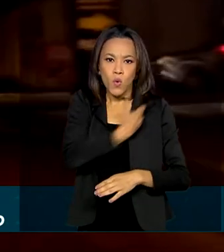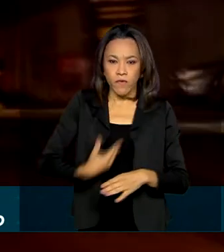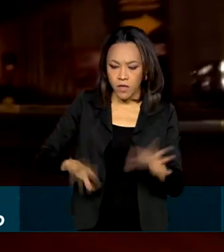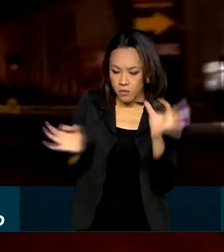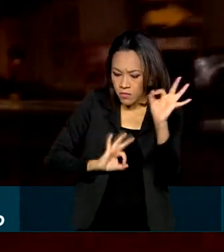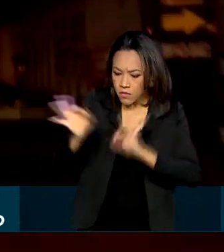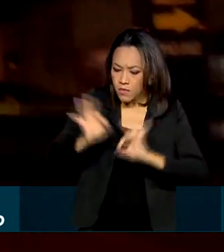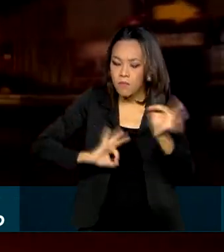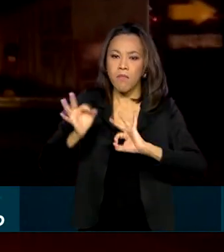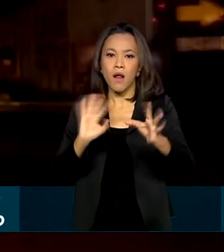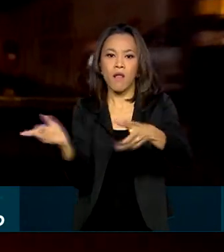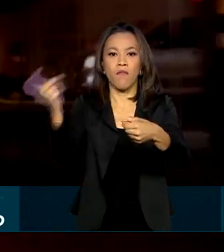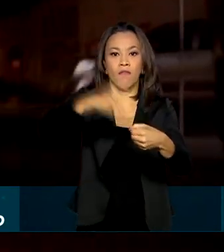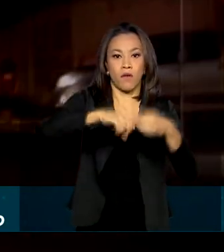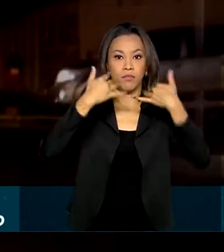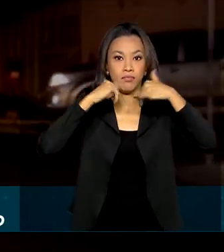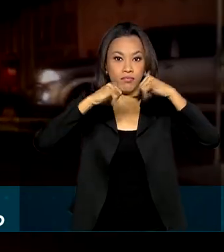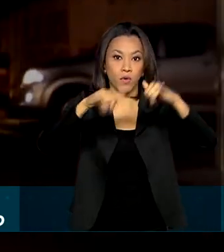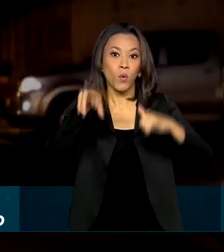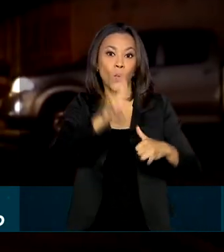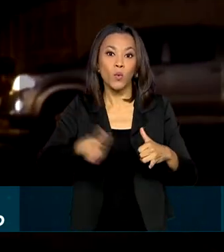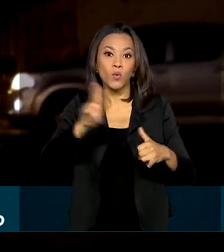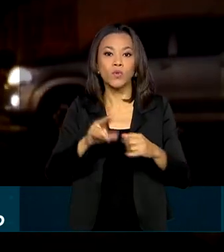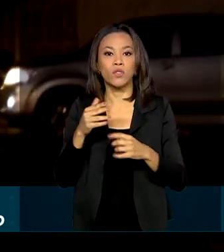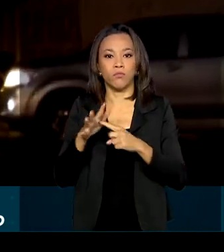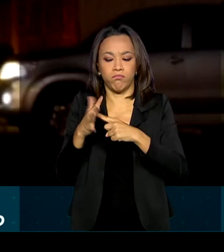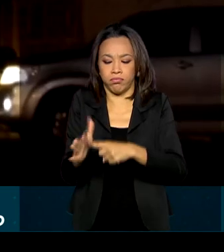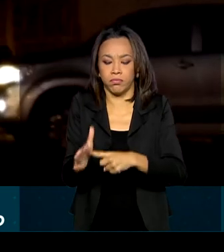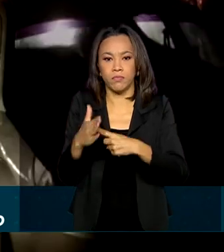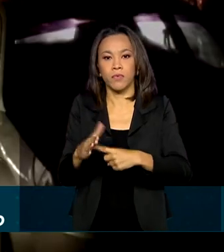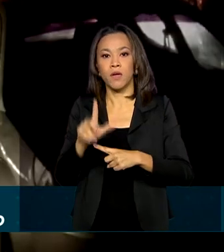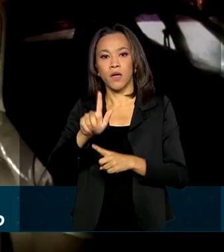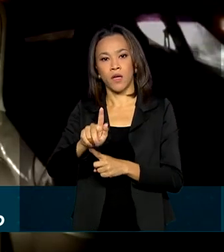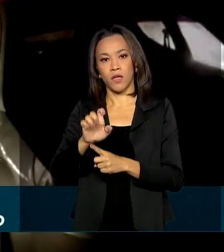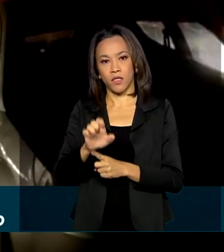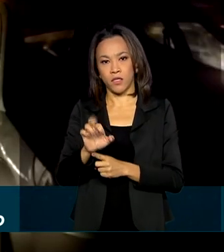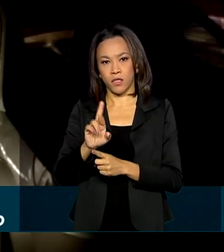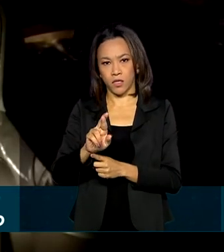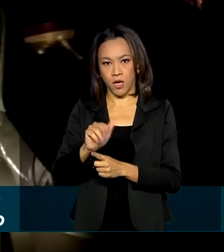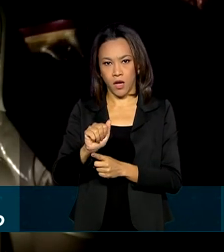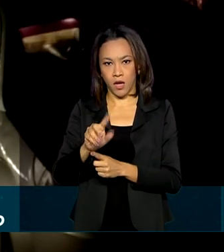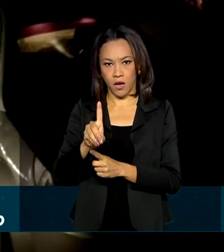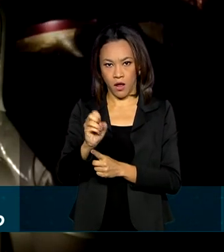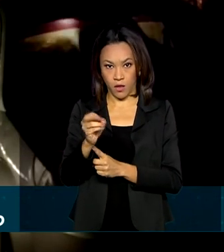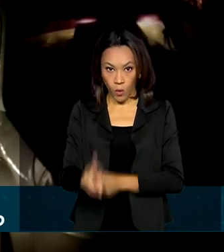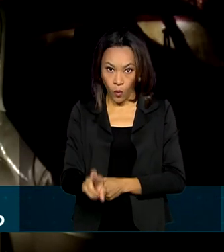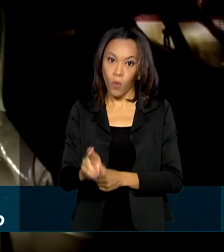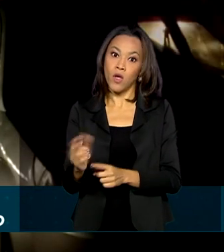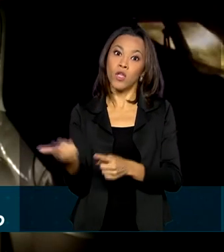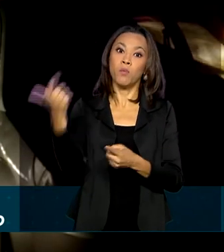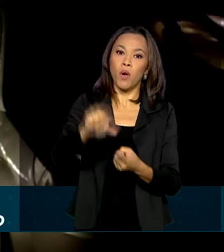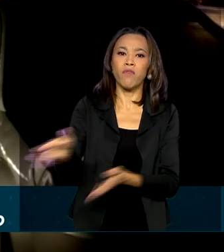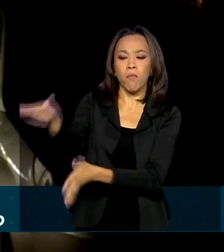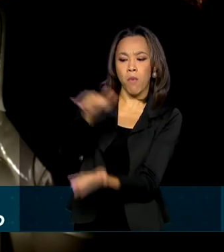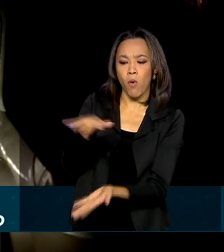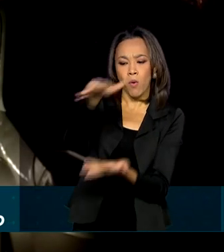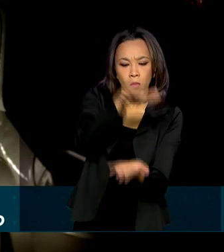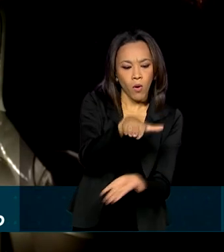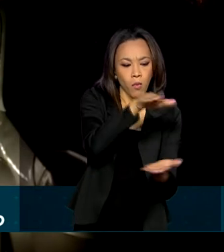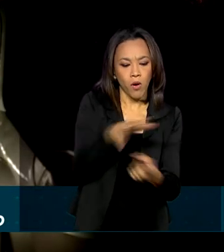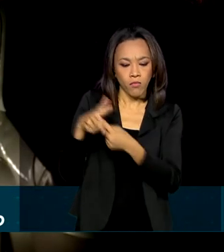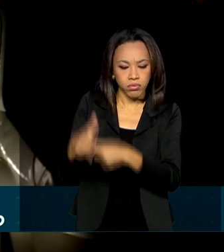de energia no Amapá, como o uso de geradores. E nos próximos dias, novos equipamentos chegarão à capital